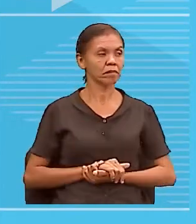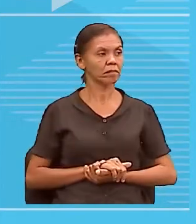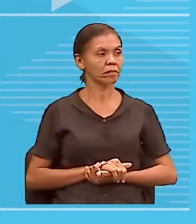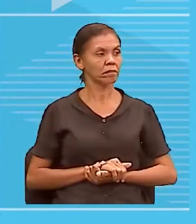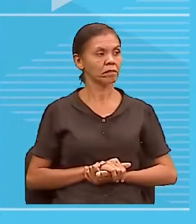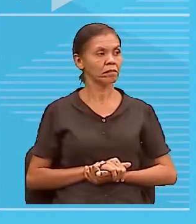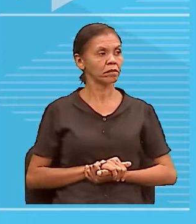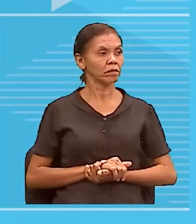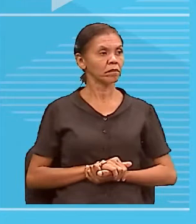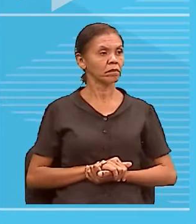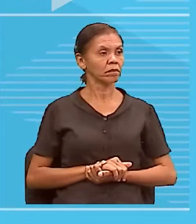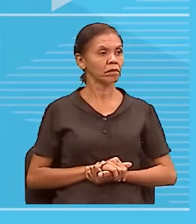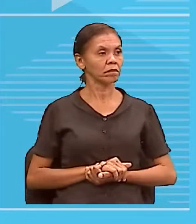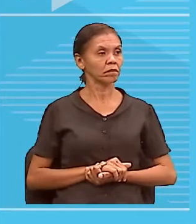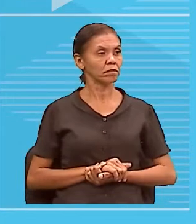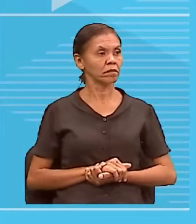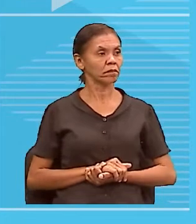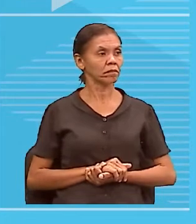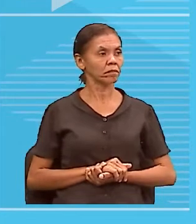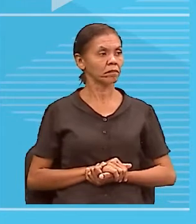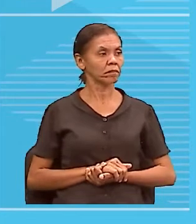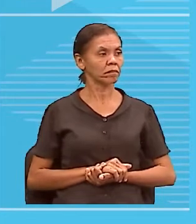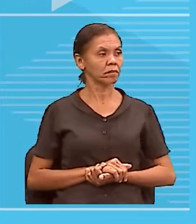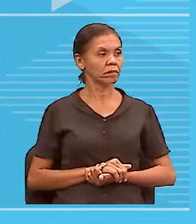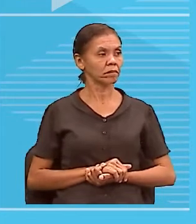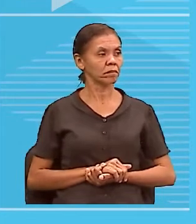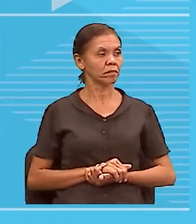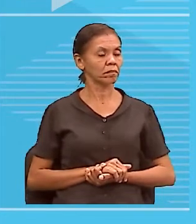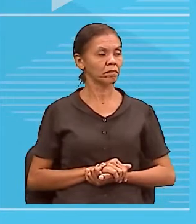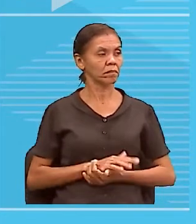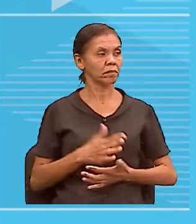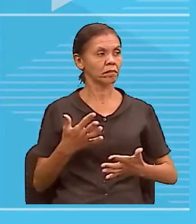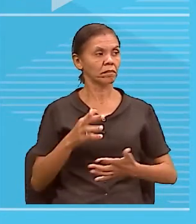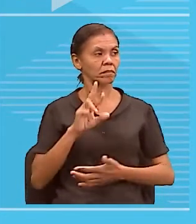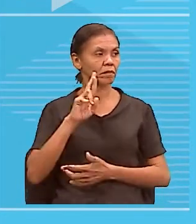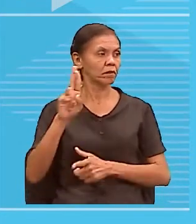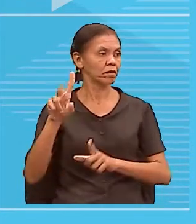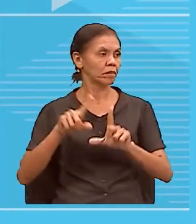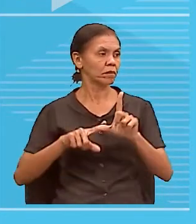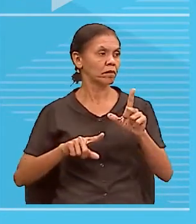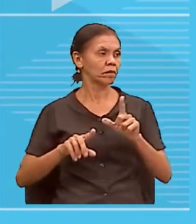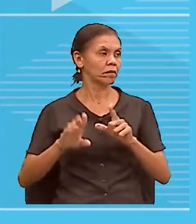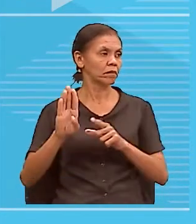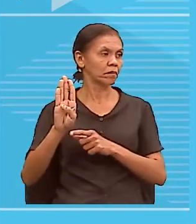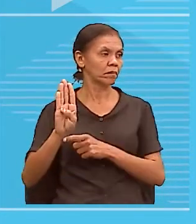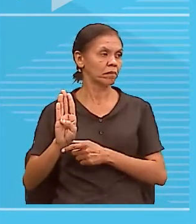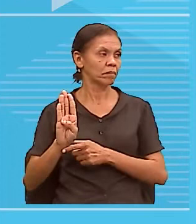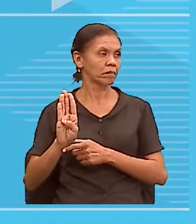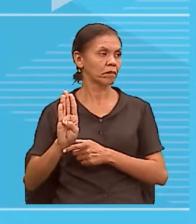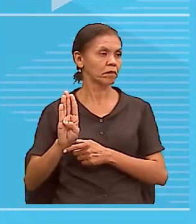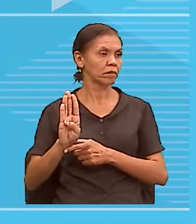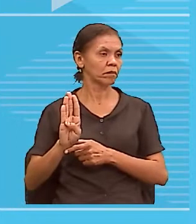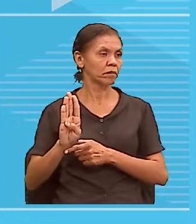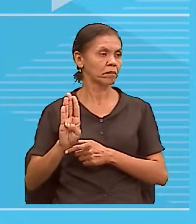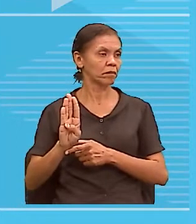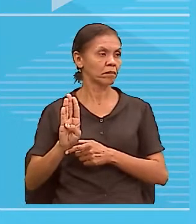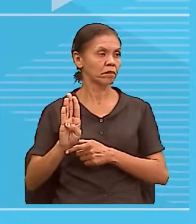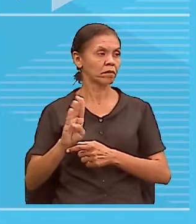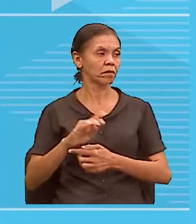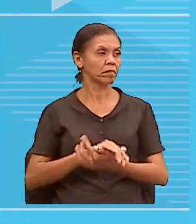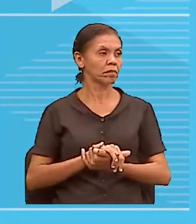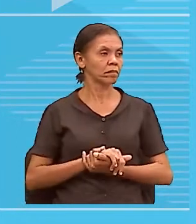C D mas paciente com lousinhas entendem é isso na